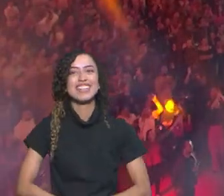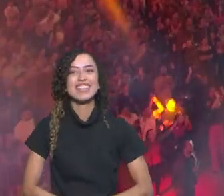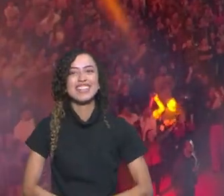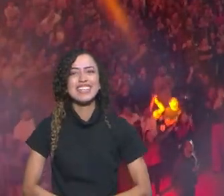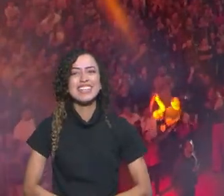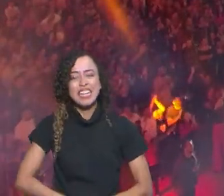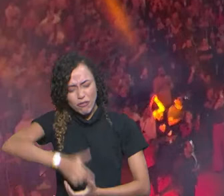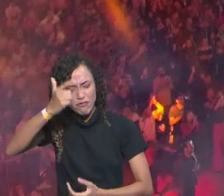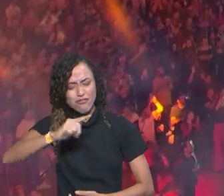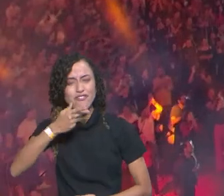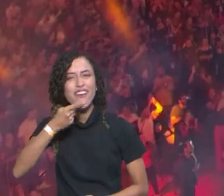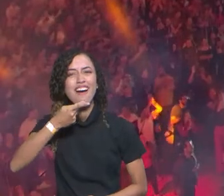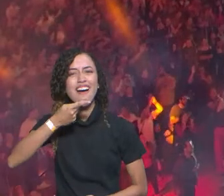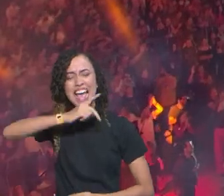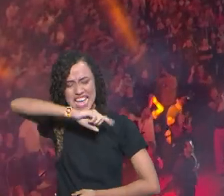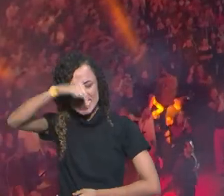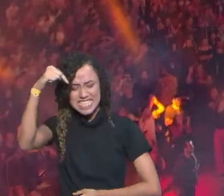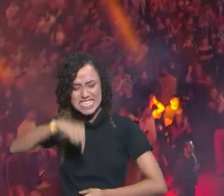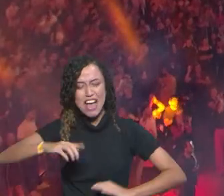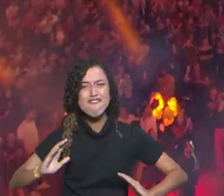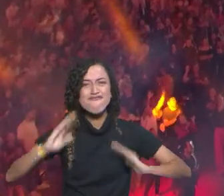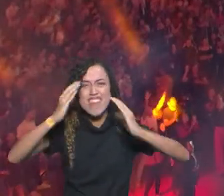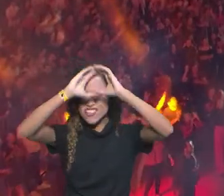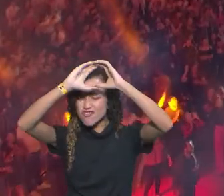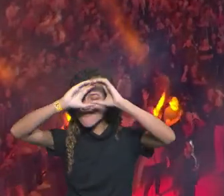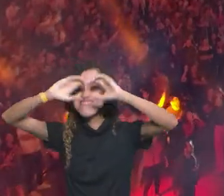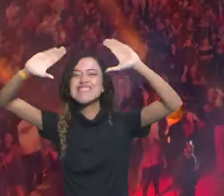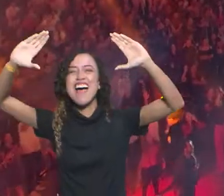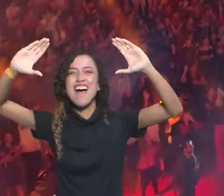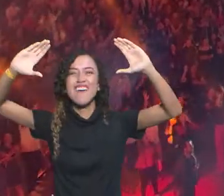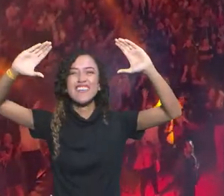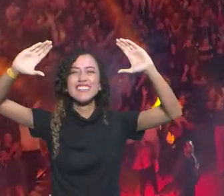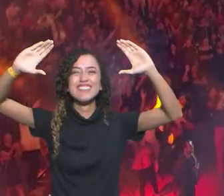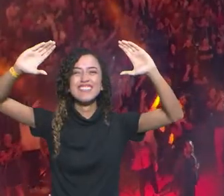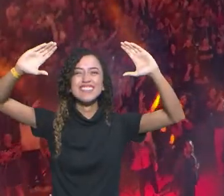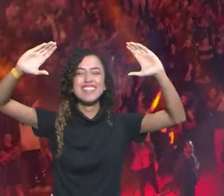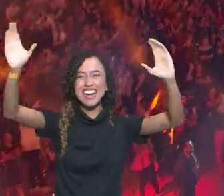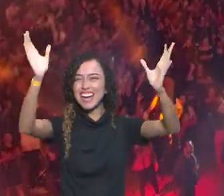eu vou repetir essa festa rave do céu